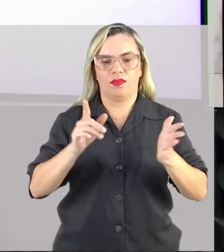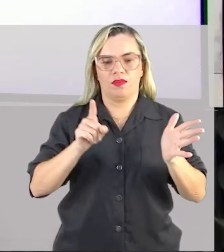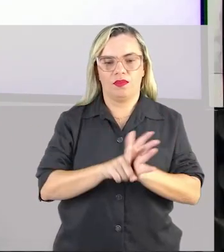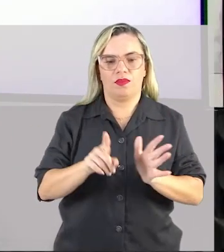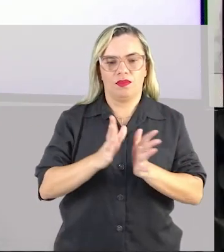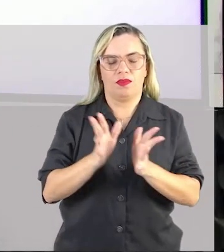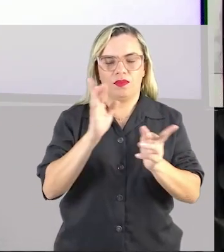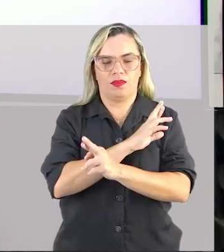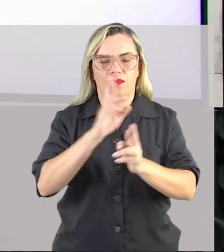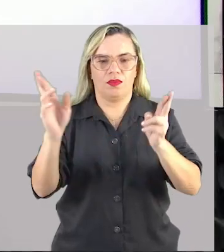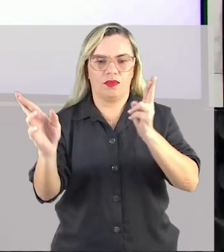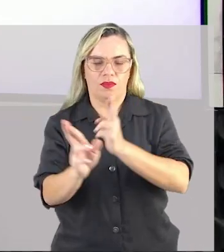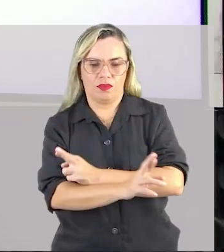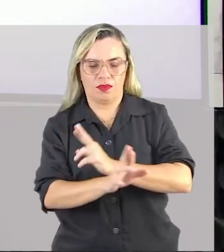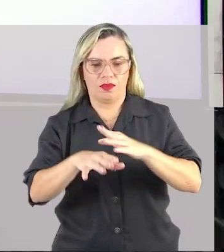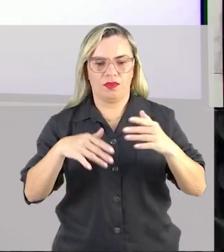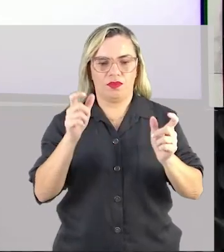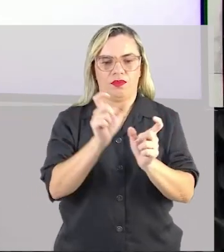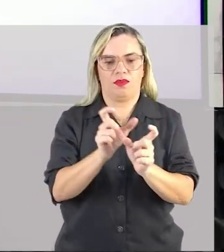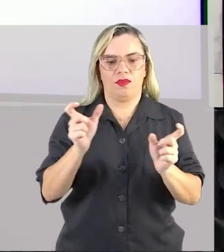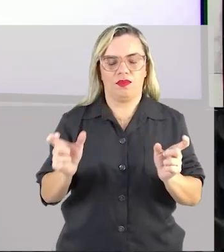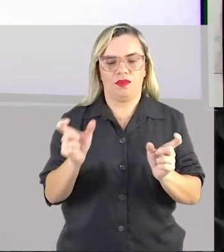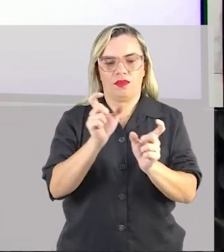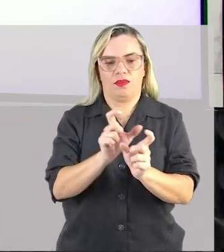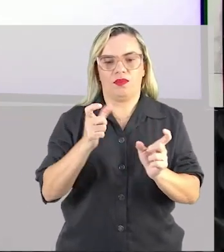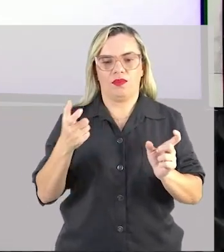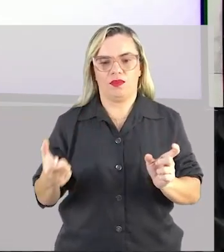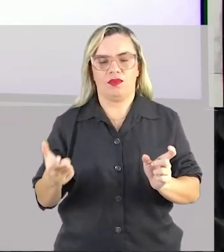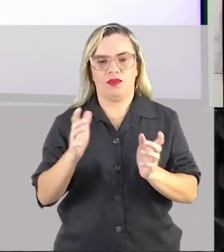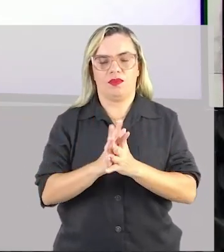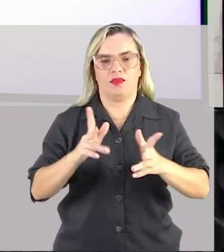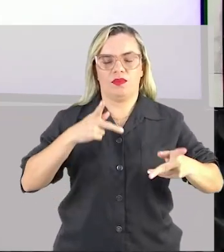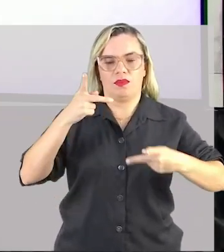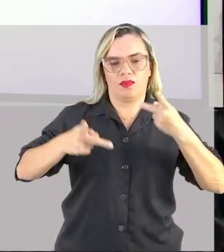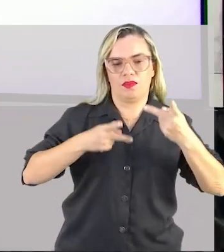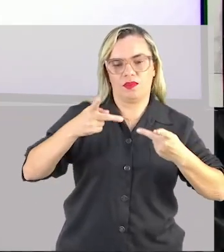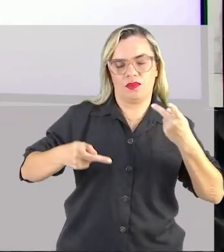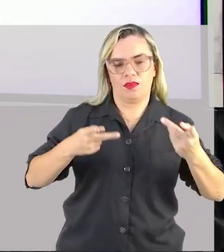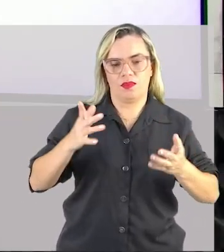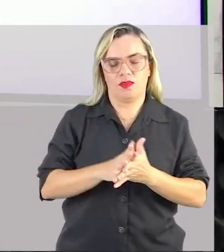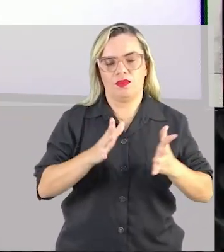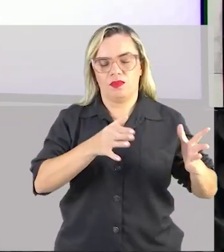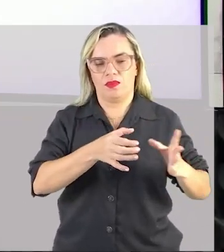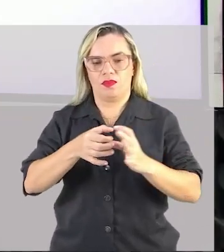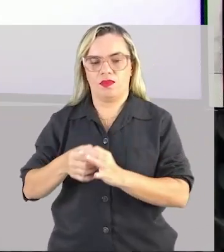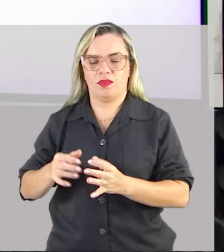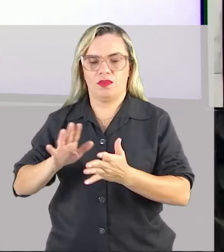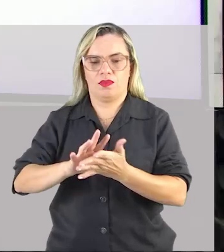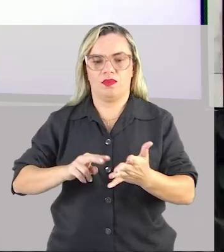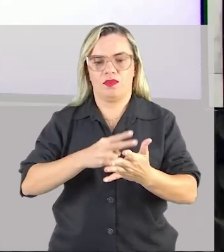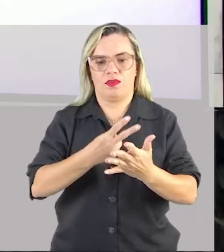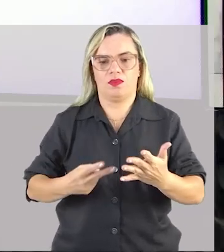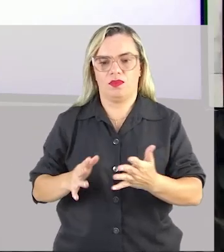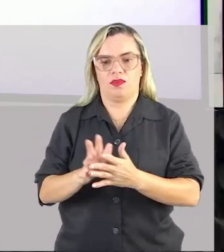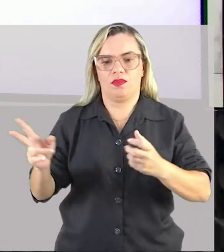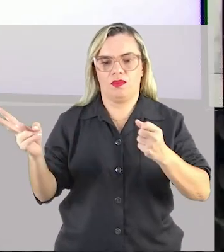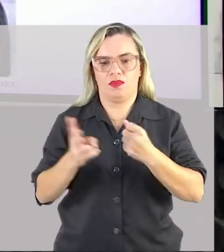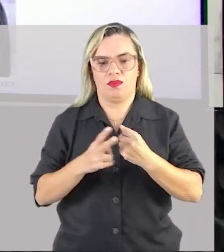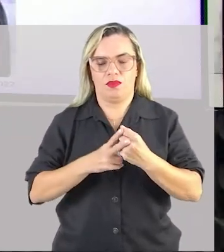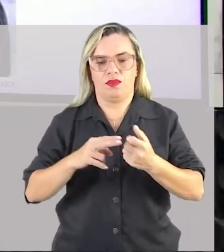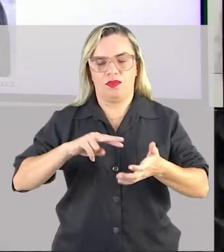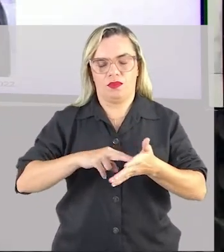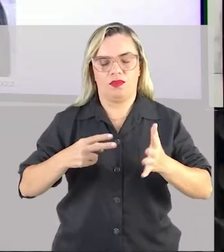que envolve também essa parte de sinônimo, antônimo, expressão verbal, que expressa qual a tradução do verbo, enfim, nesse sentido aí, tá